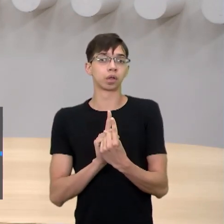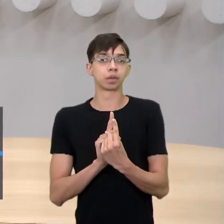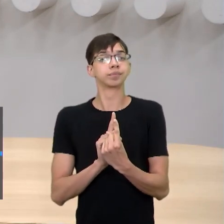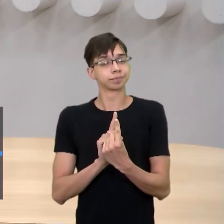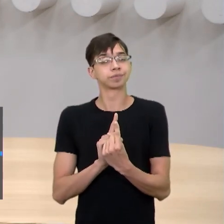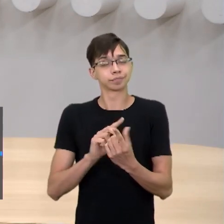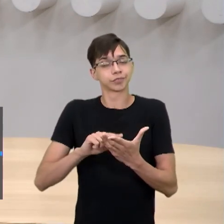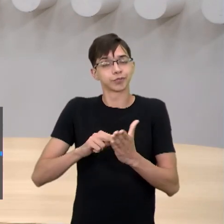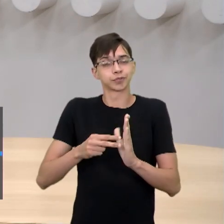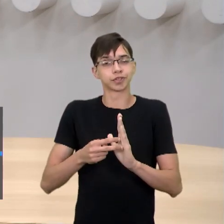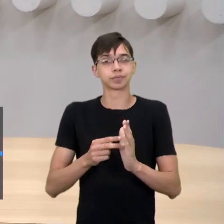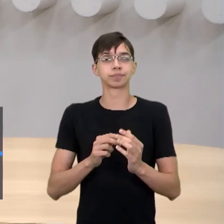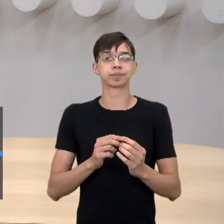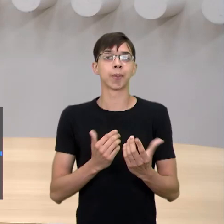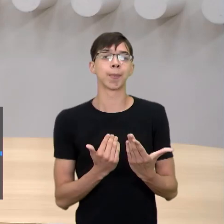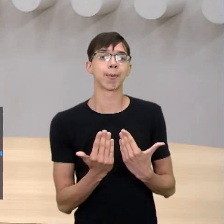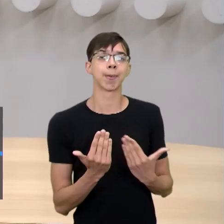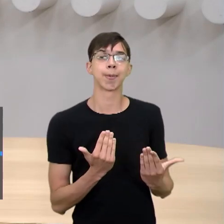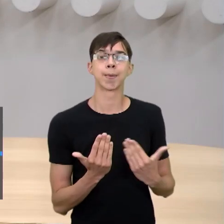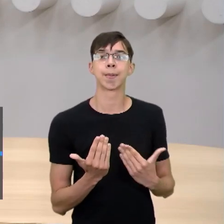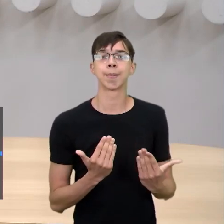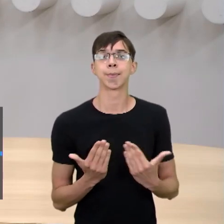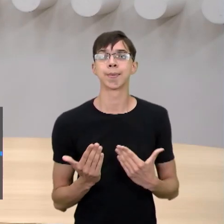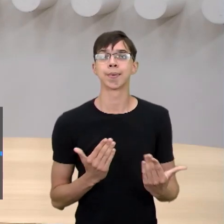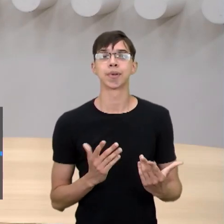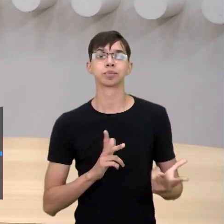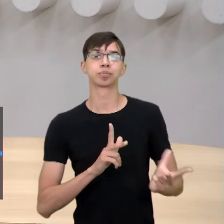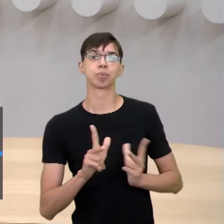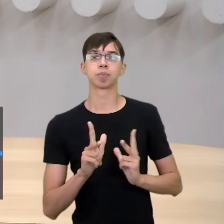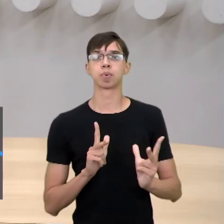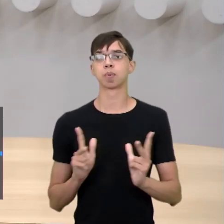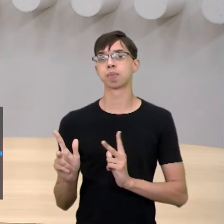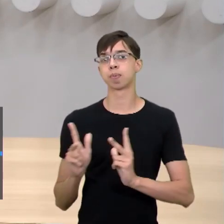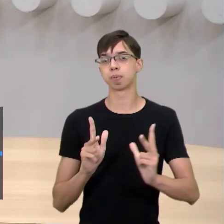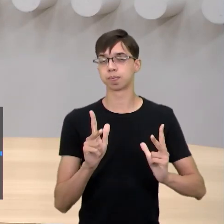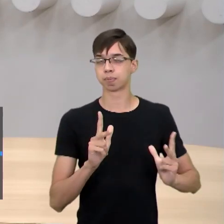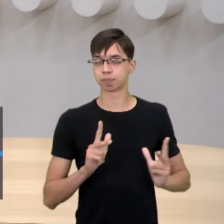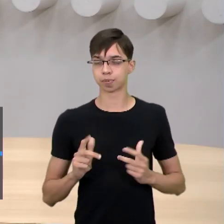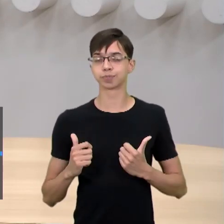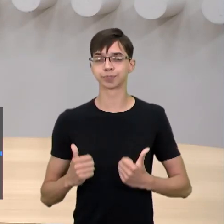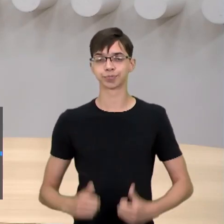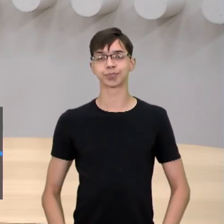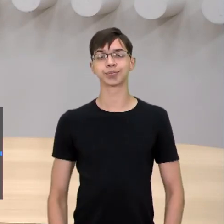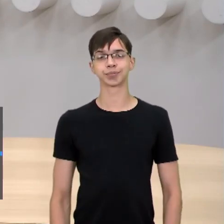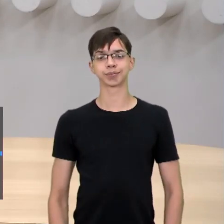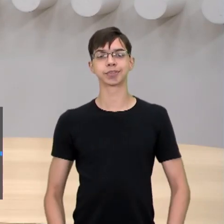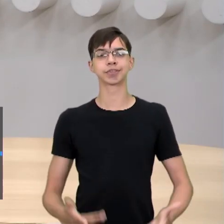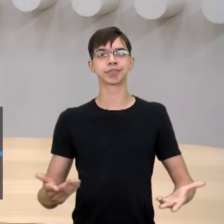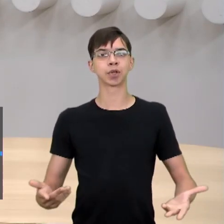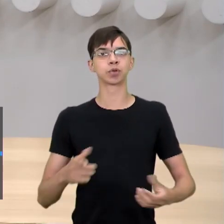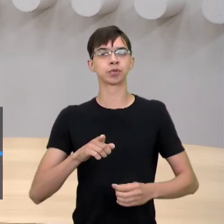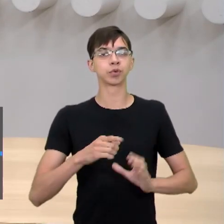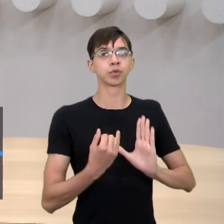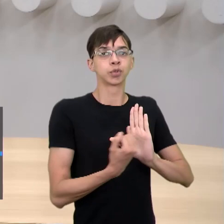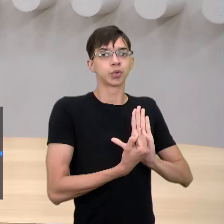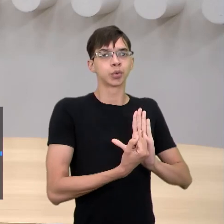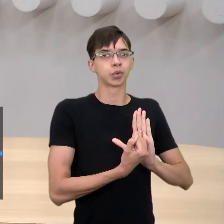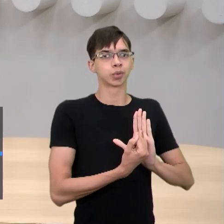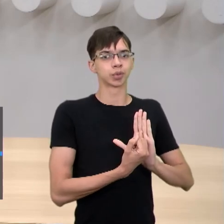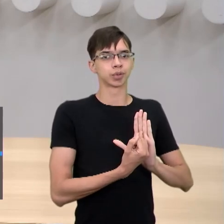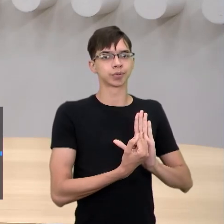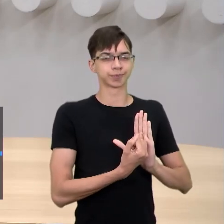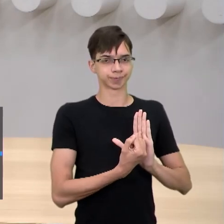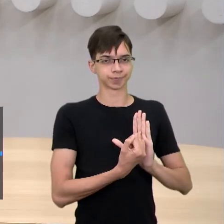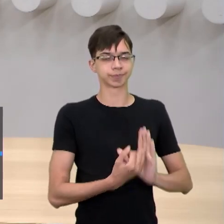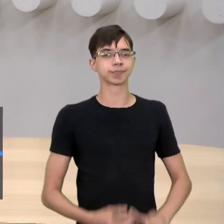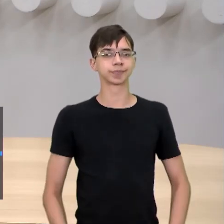socialização, tá? Então, quando você pensa em identidade no senso comum, né? Será que ele tem a mesma ideia, tem o